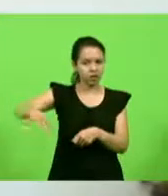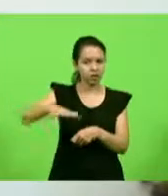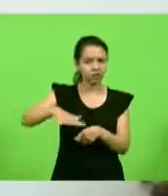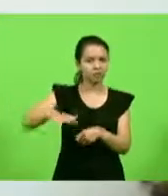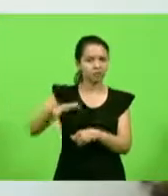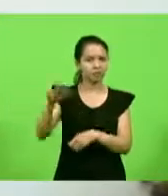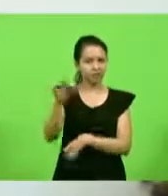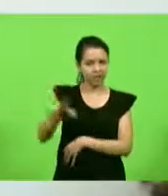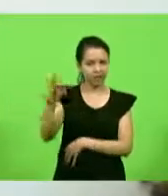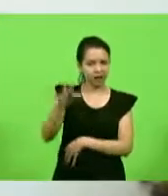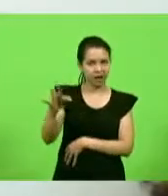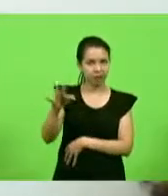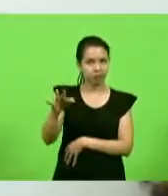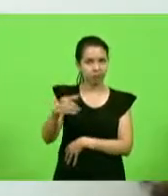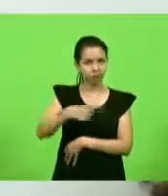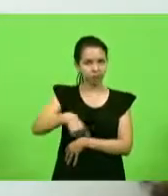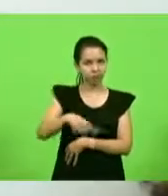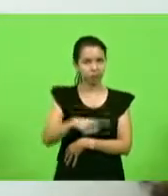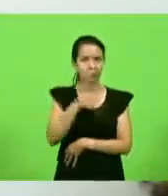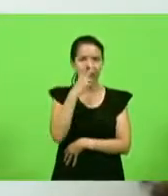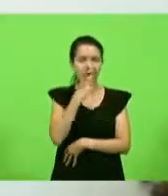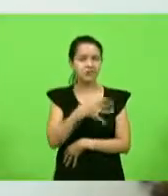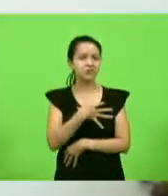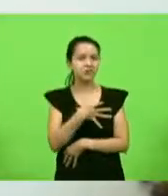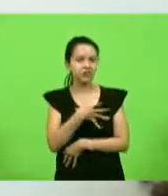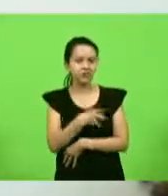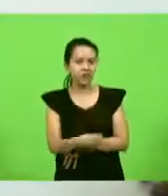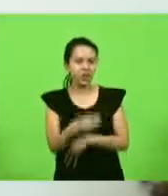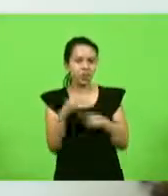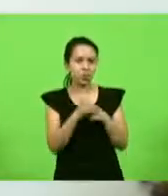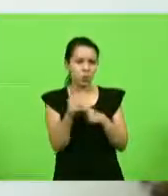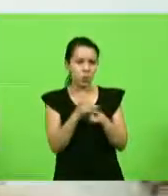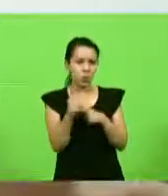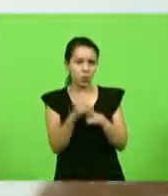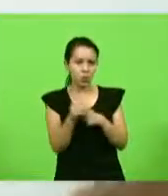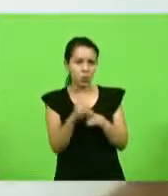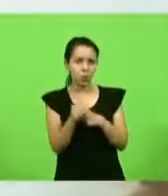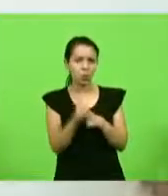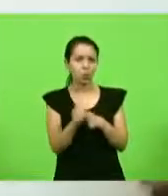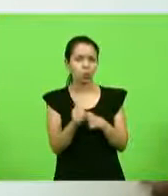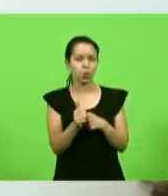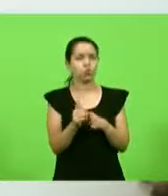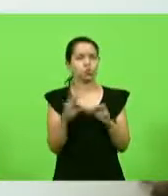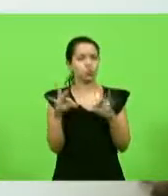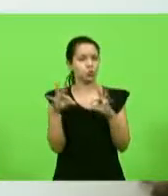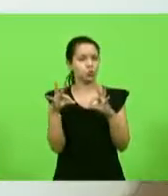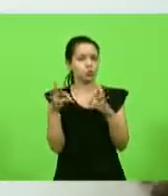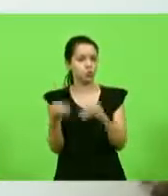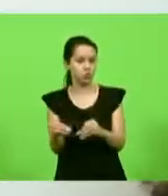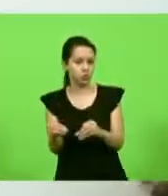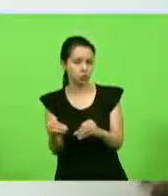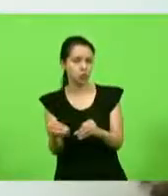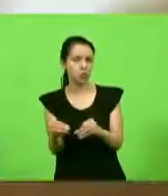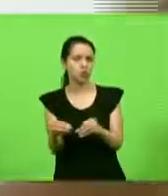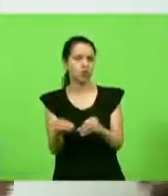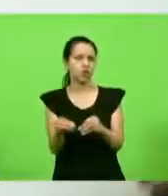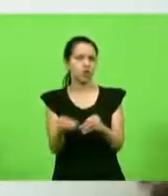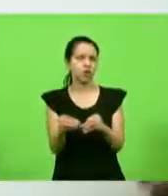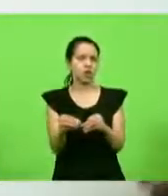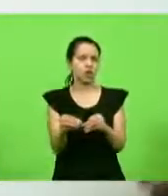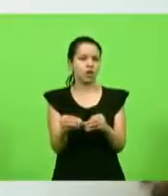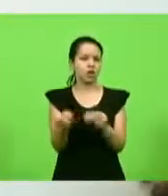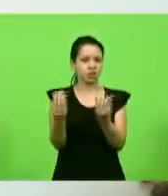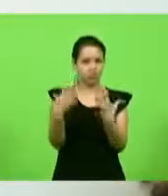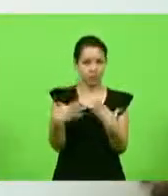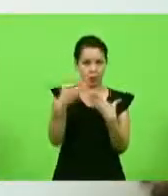impressão assim, ó, nós estamos que nem aqueles filhinhos queridos, que dão tudo, sabe? Tudo, e ainda estamos agradecendo que a gente